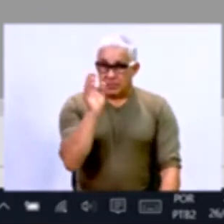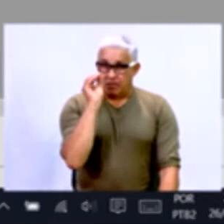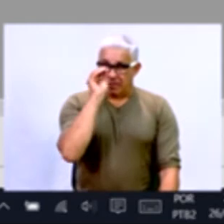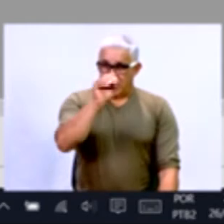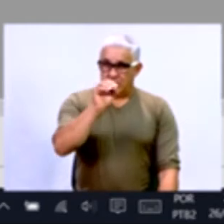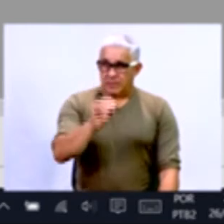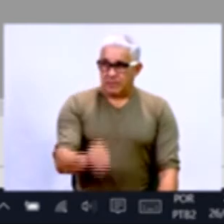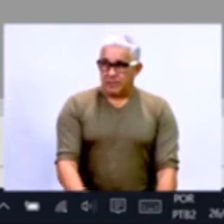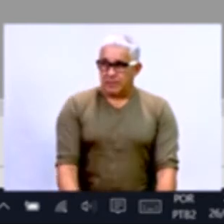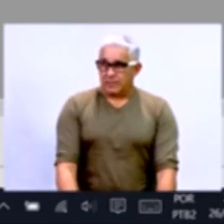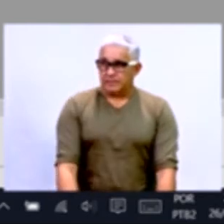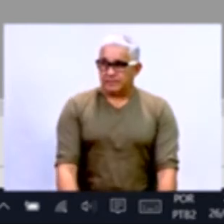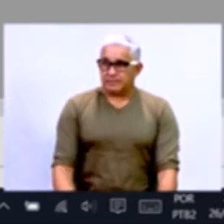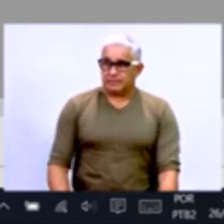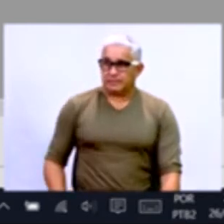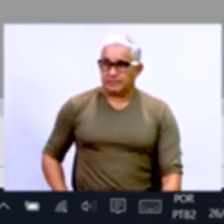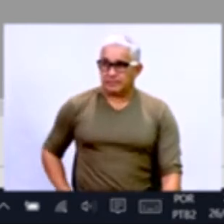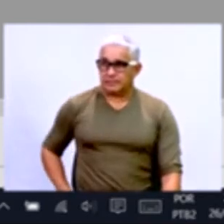Projeto